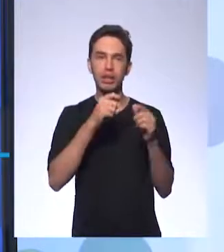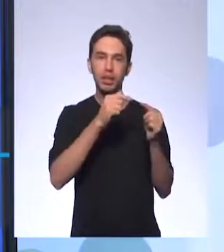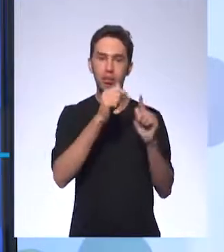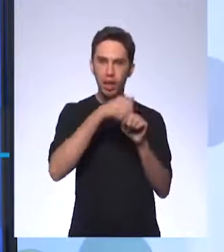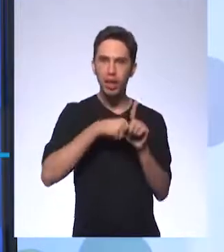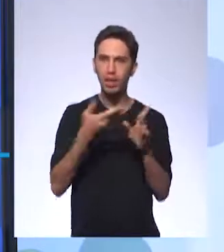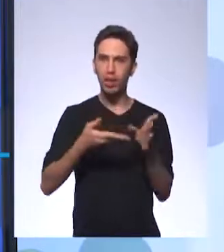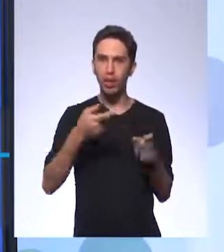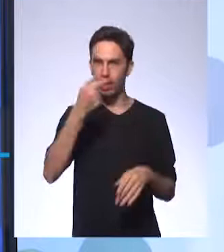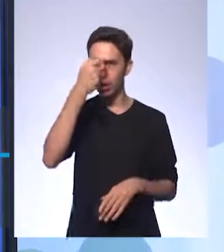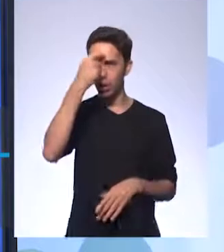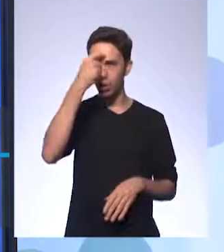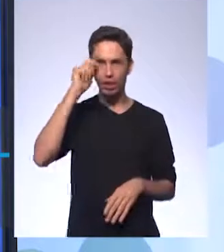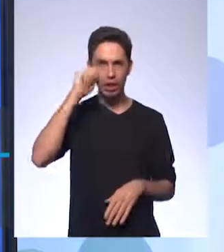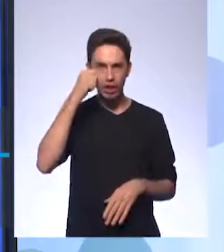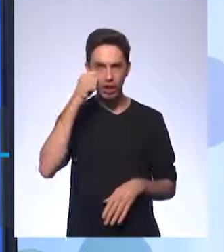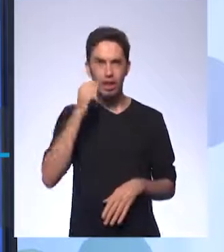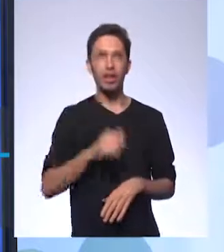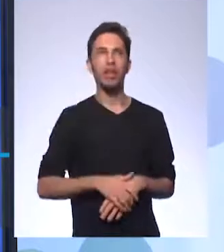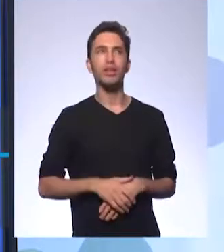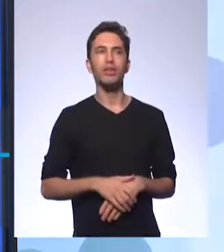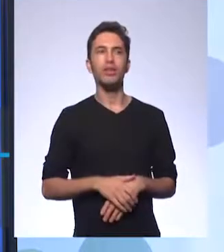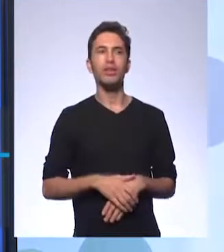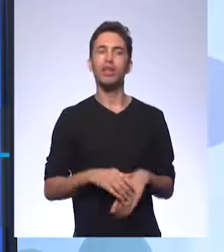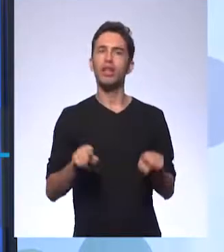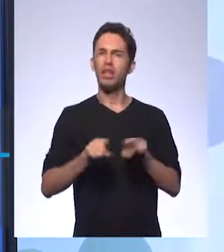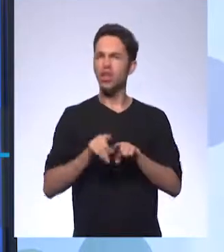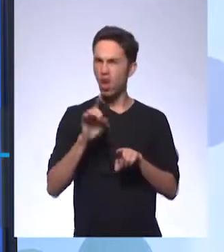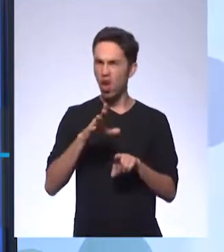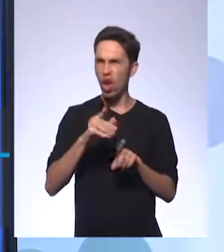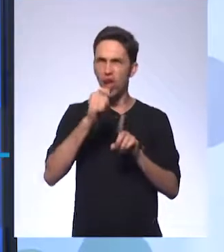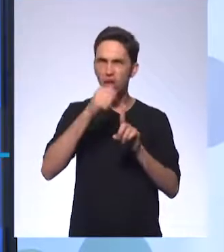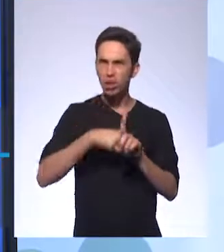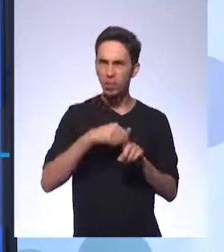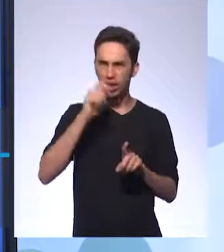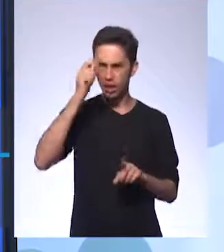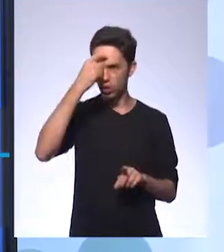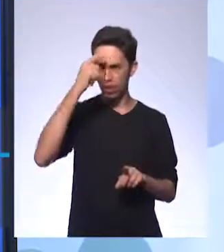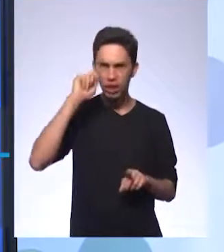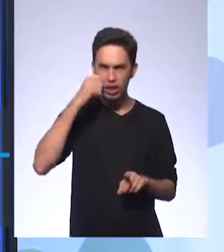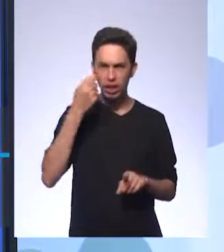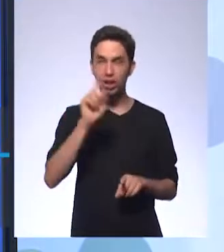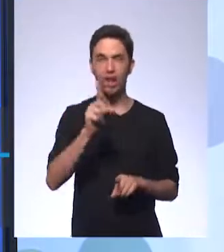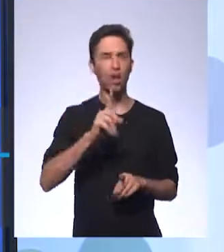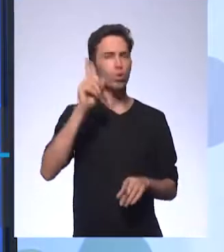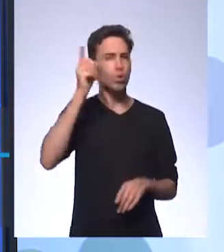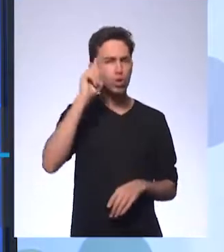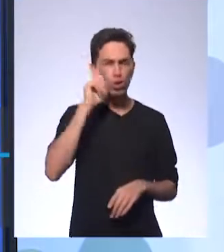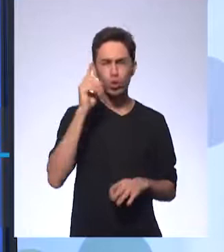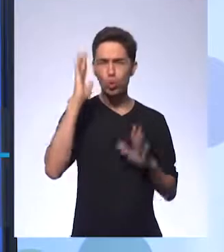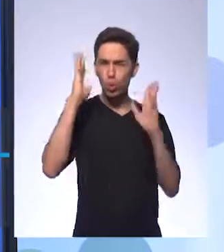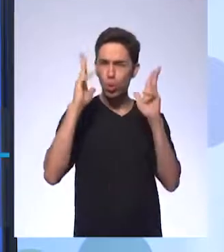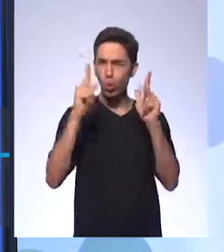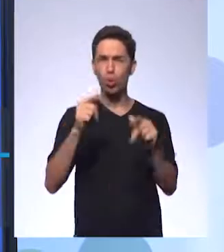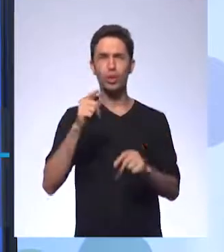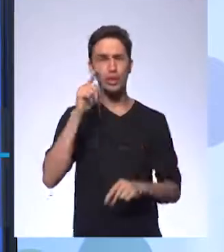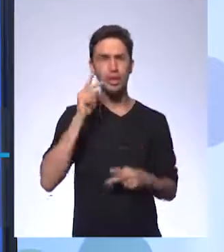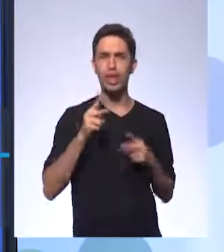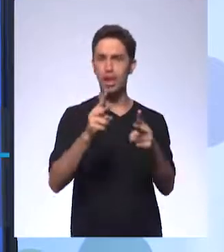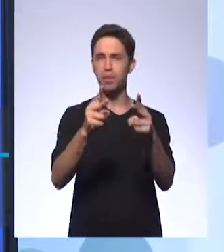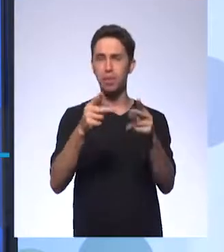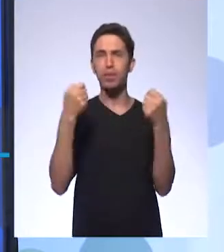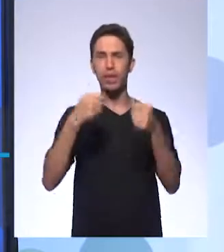consciência negra, e não somente no mês da consciência negra, acho que todos os dias deve-se valorizar